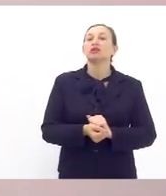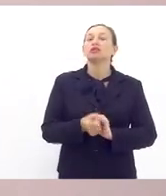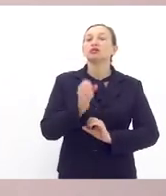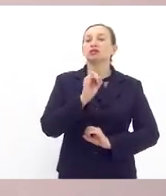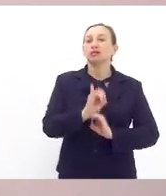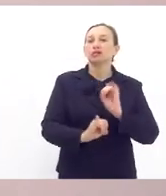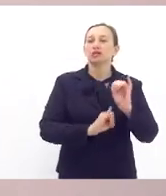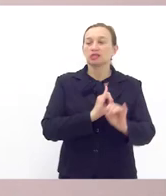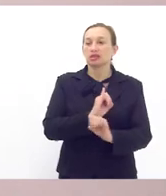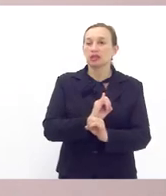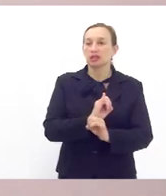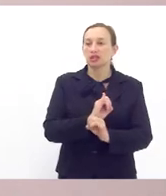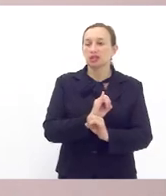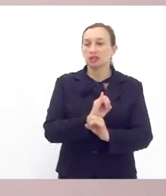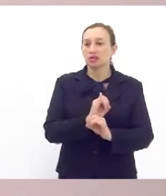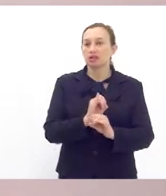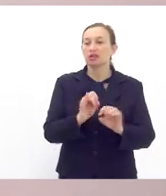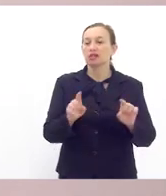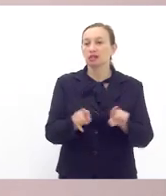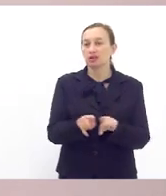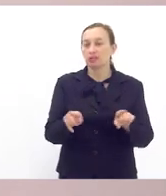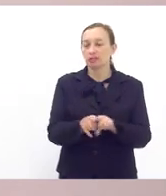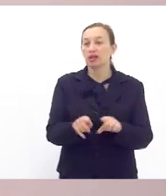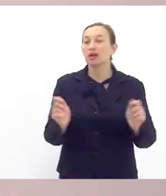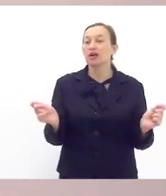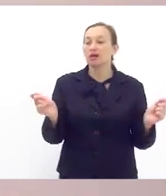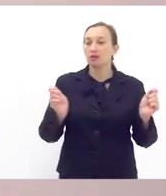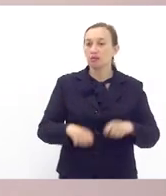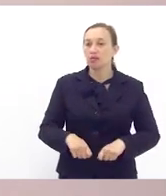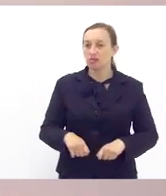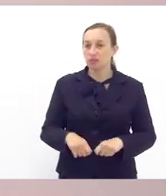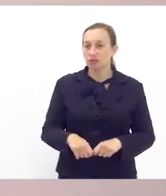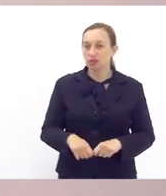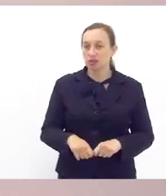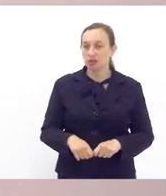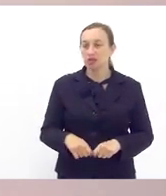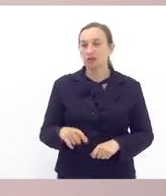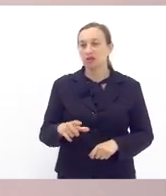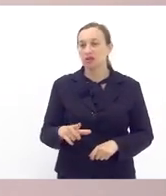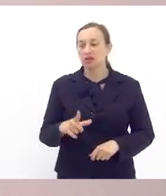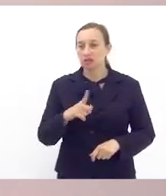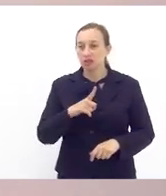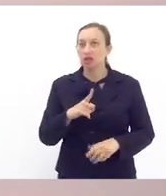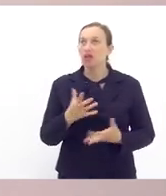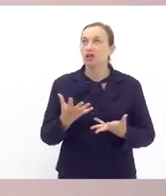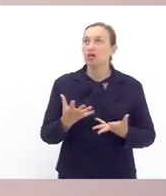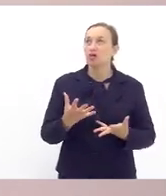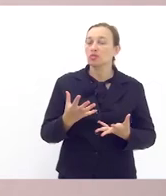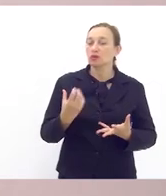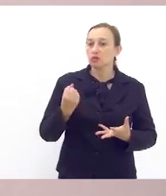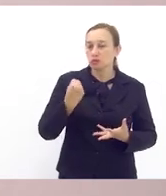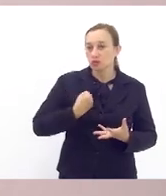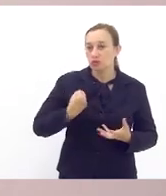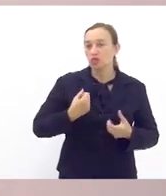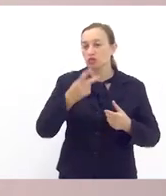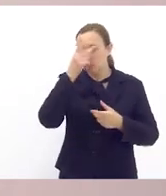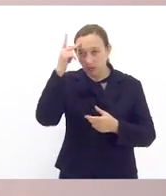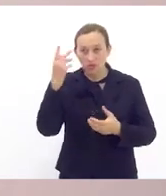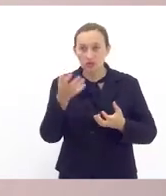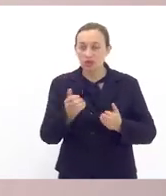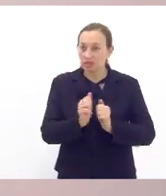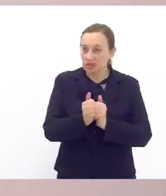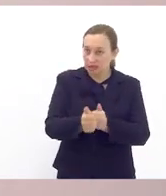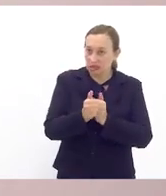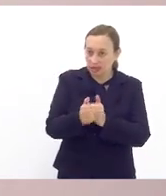gente gosta de reforçar também essa possibilidade embora eu tenha ainda um público que prefiro atendimento presencial de seguir